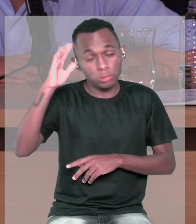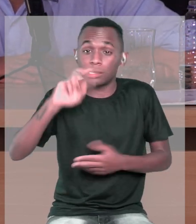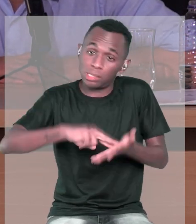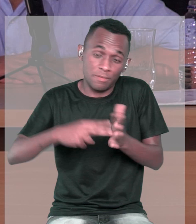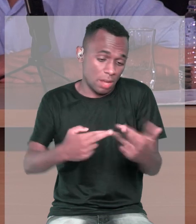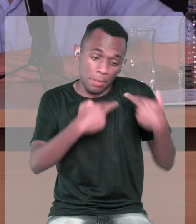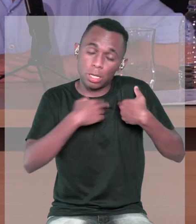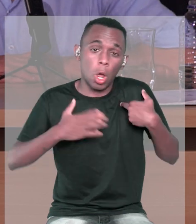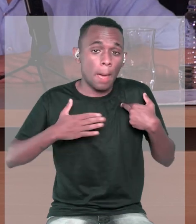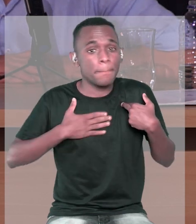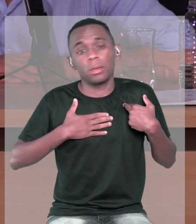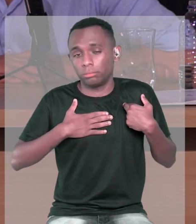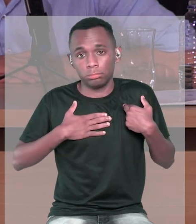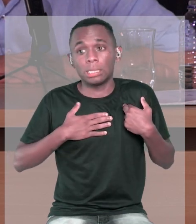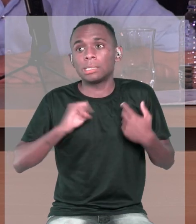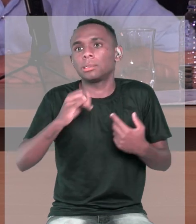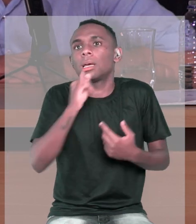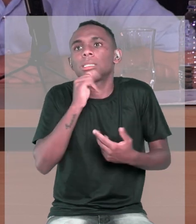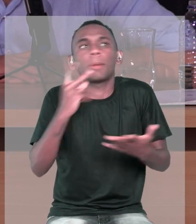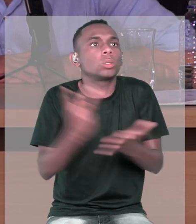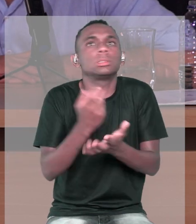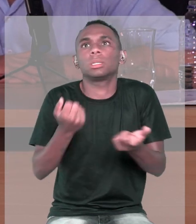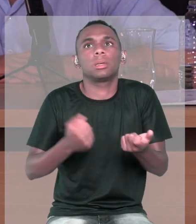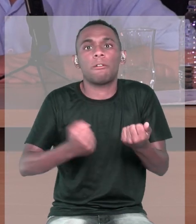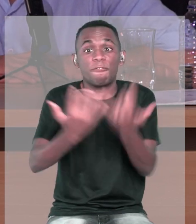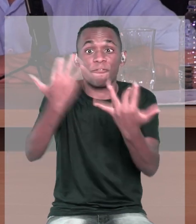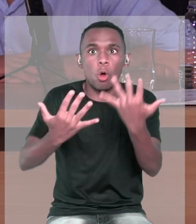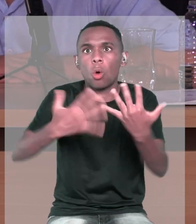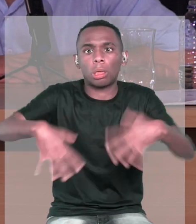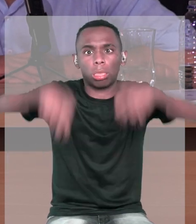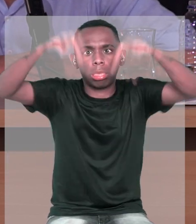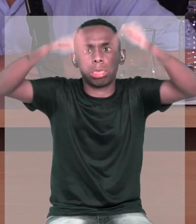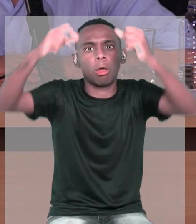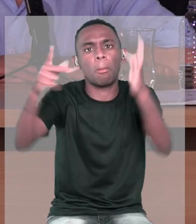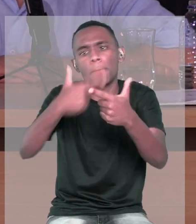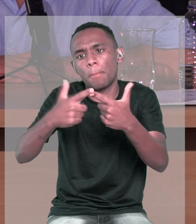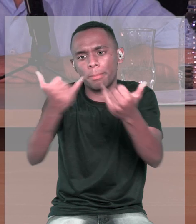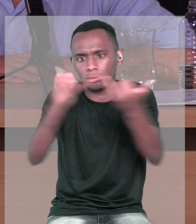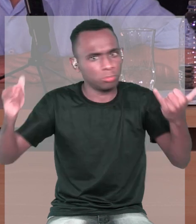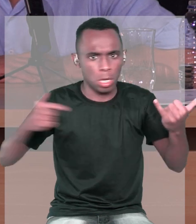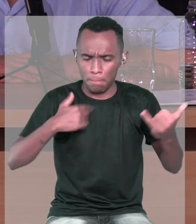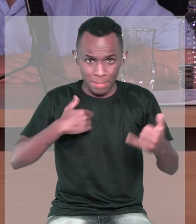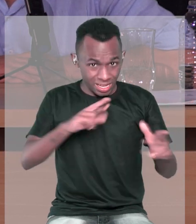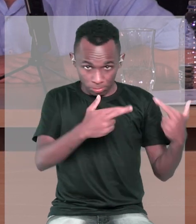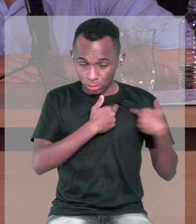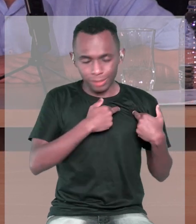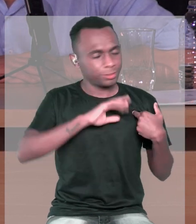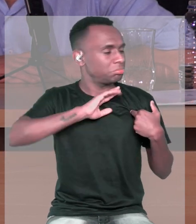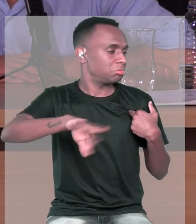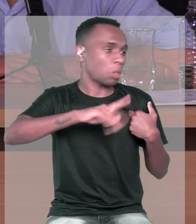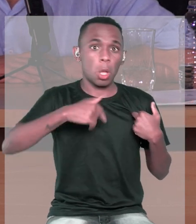representando o meu papel. Se acontecer um incêndio, as luzes apagarem ou algum problema elétrico, eu não tenho nada com isso, não preciso